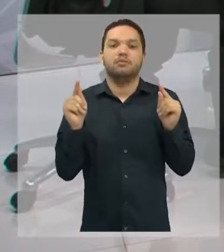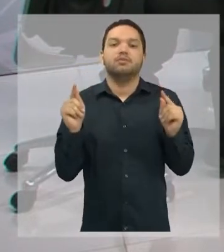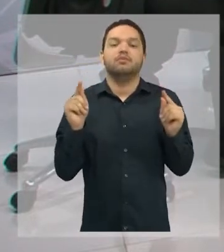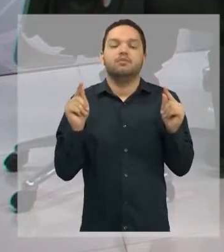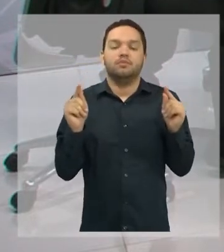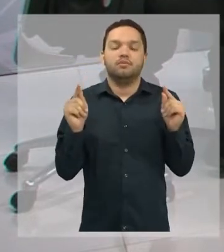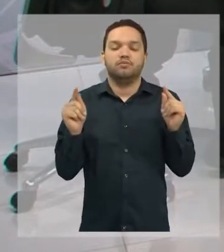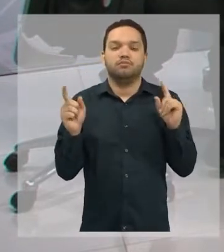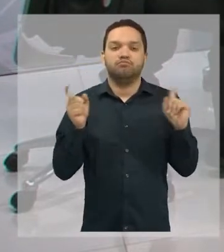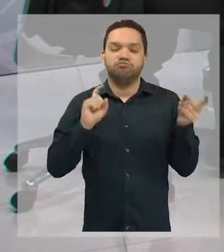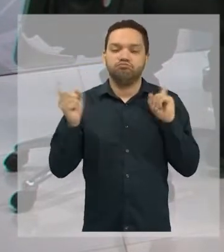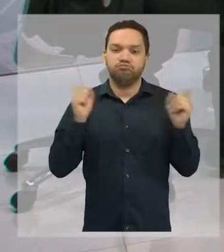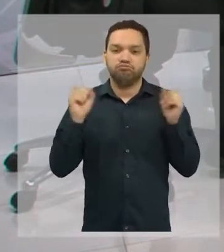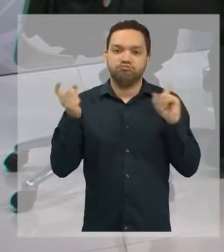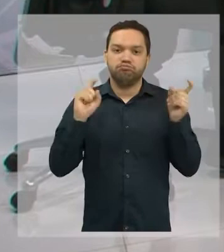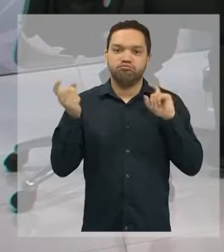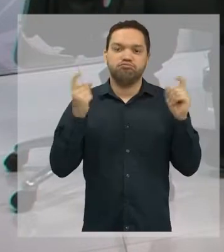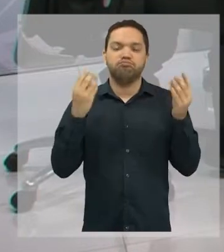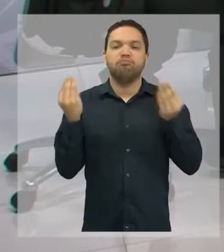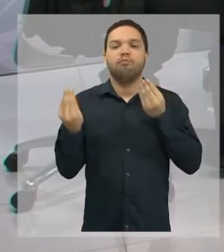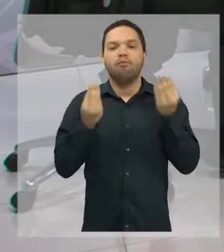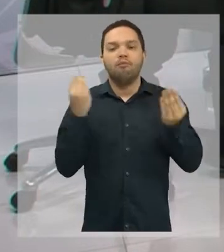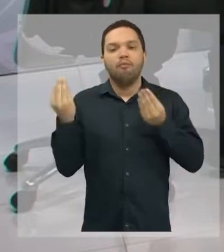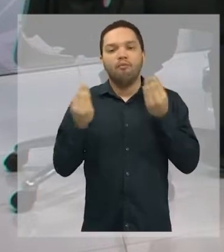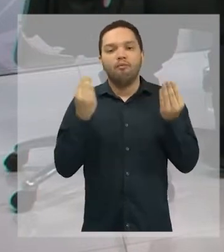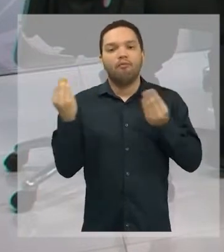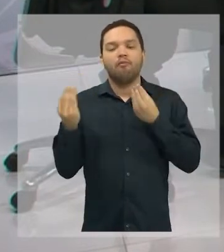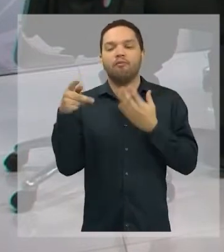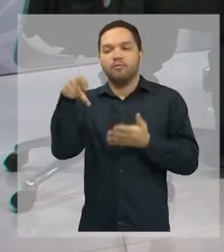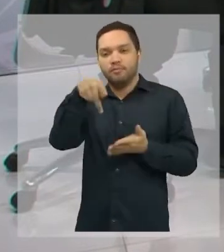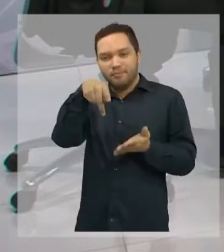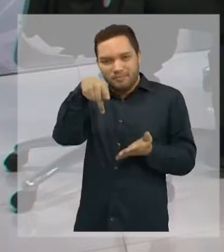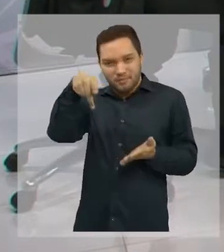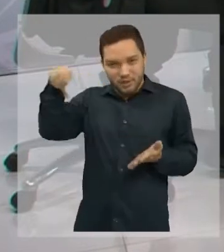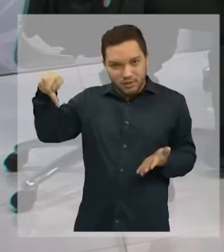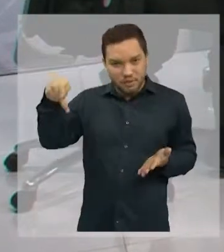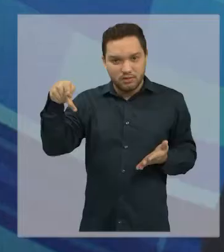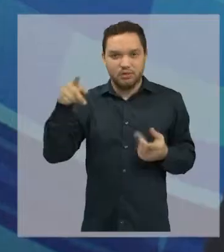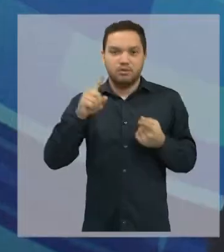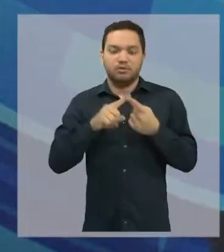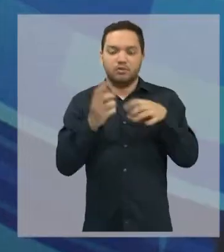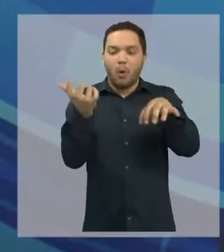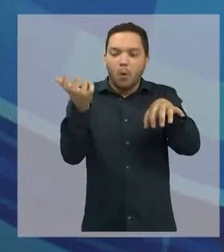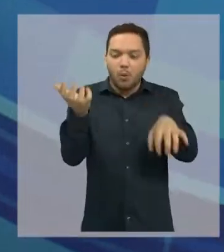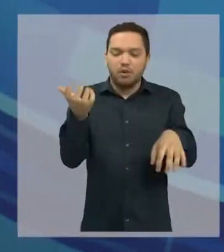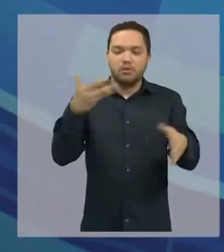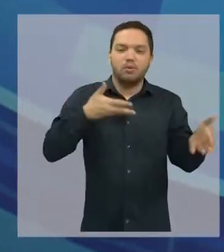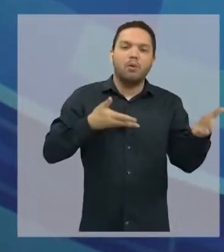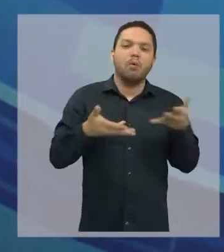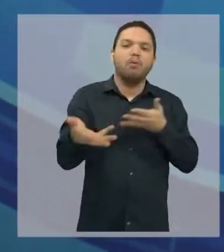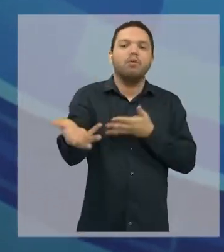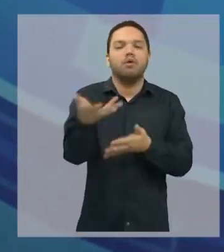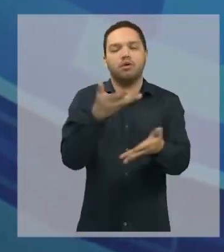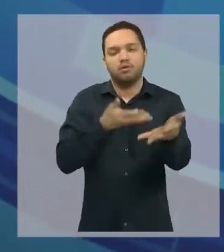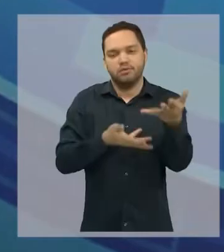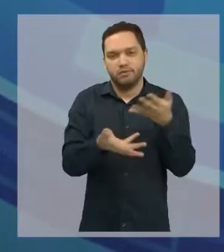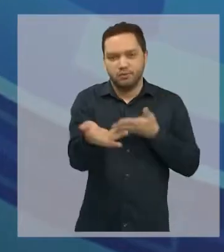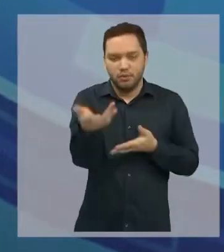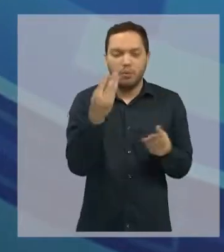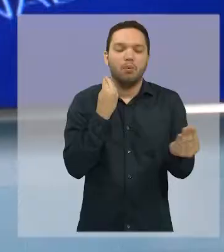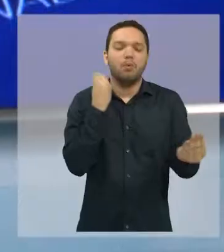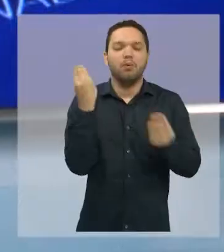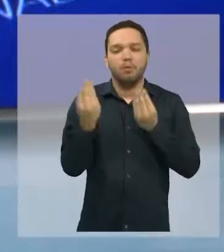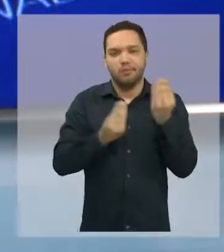essa discussão entre a relação Presidência da República e Congresso Nacional.